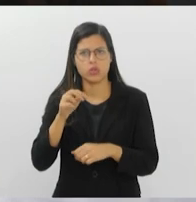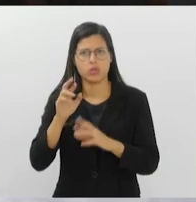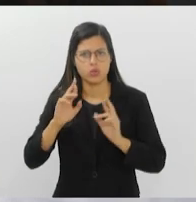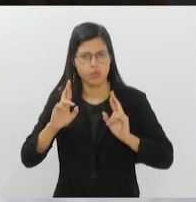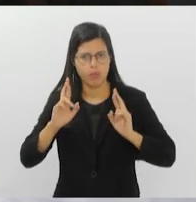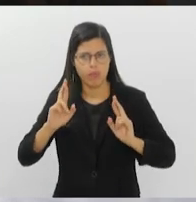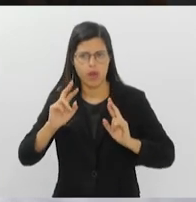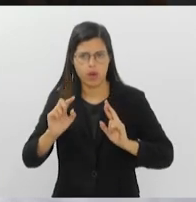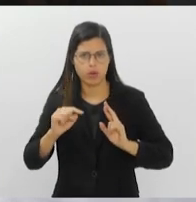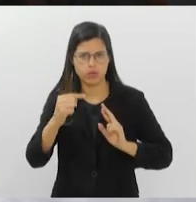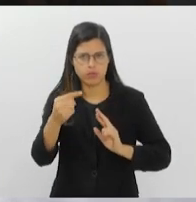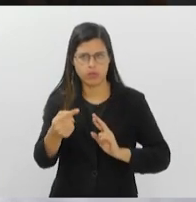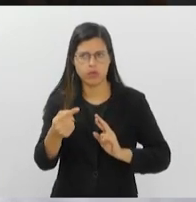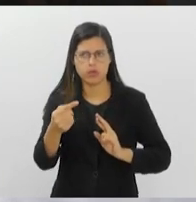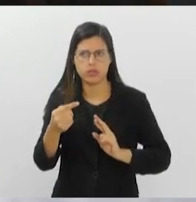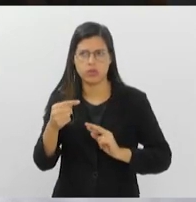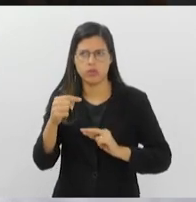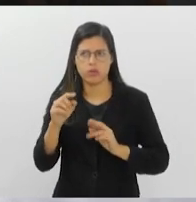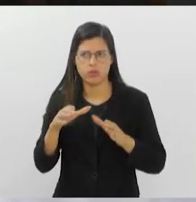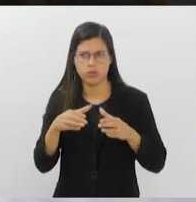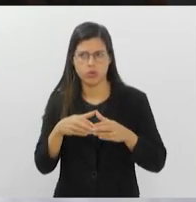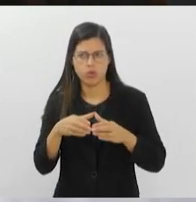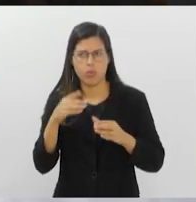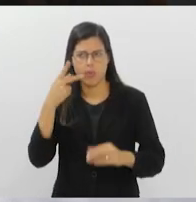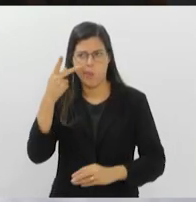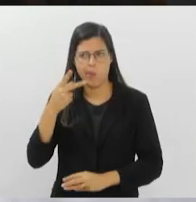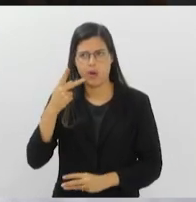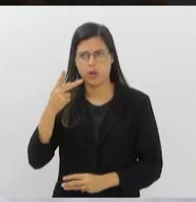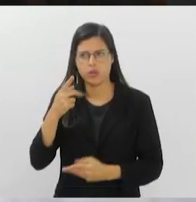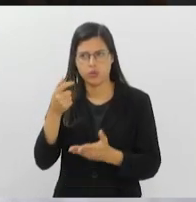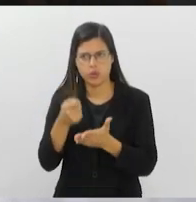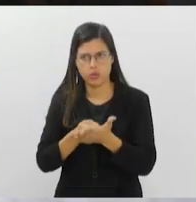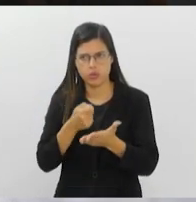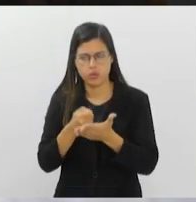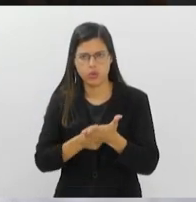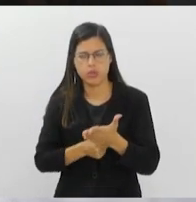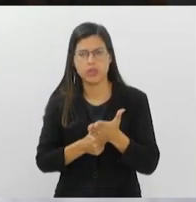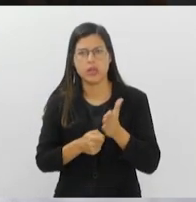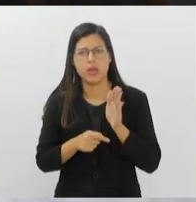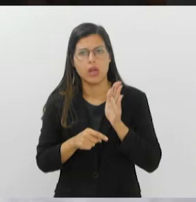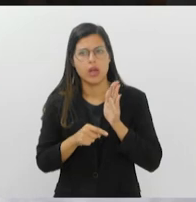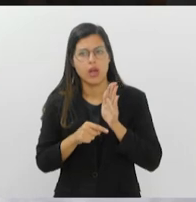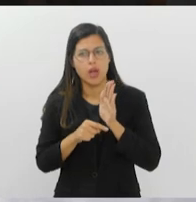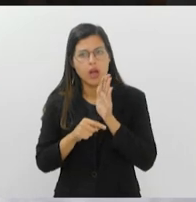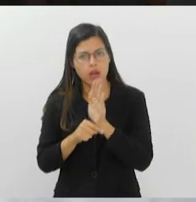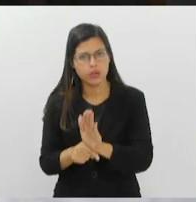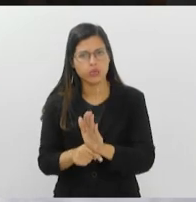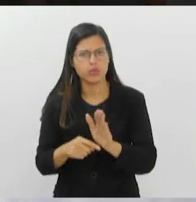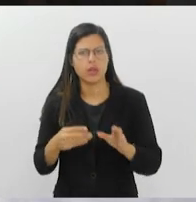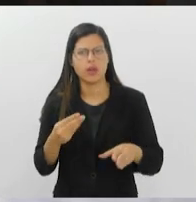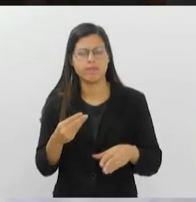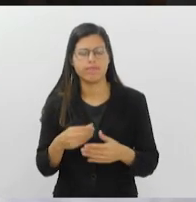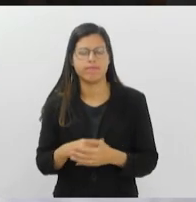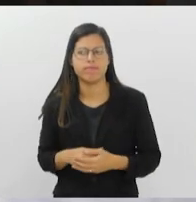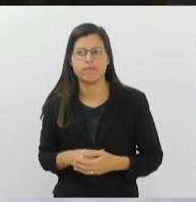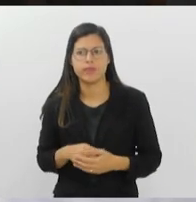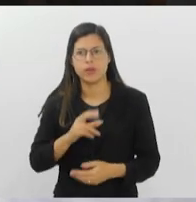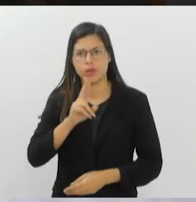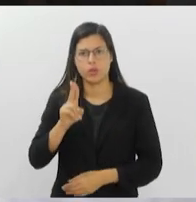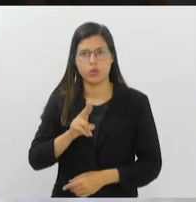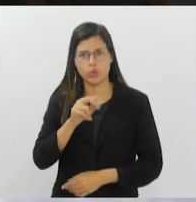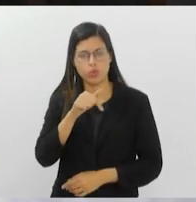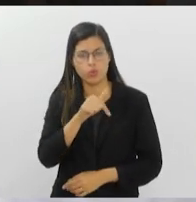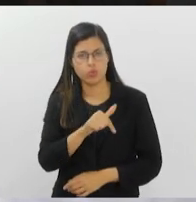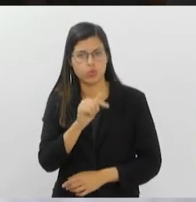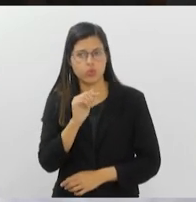nossa frente parlamentar aqui tenha como uma das suas lutas contribuir para que o uso da cannabis seja,